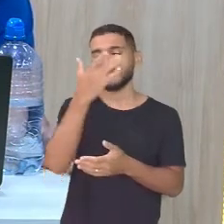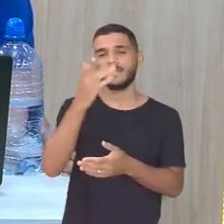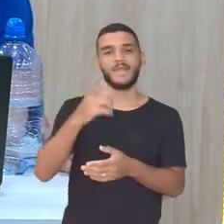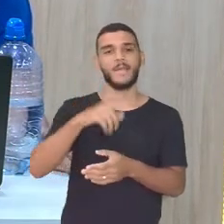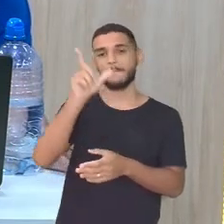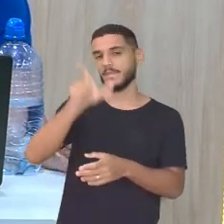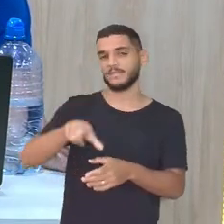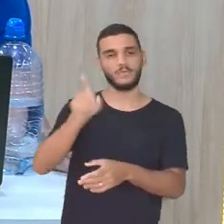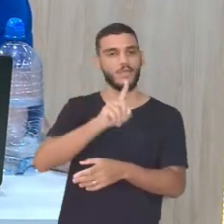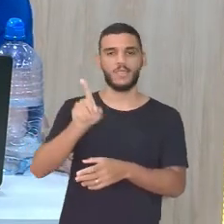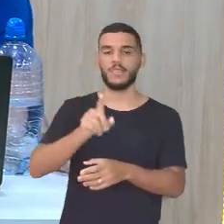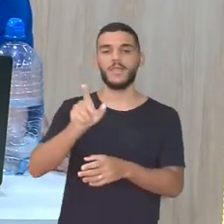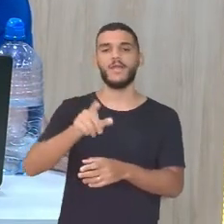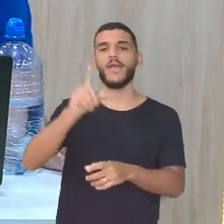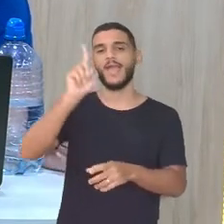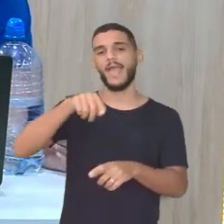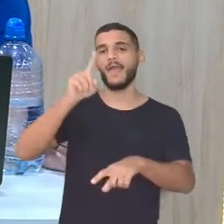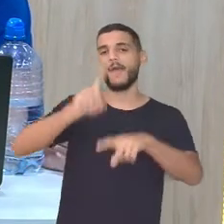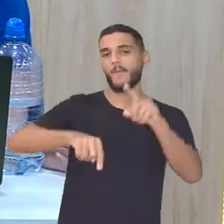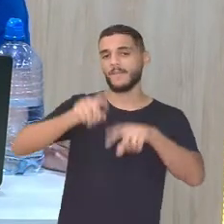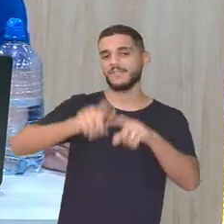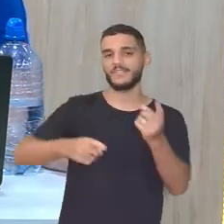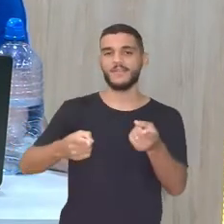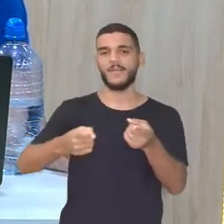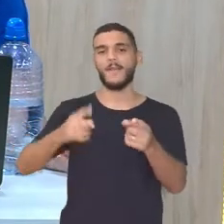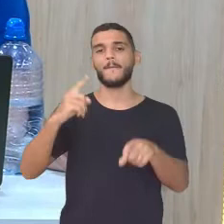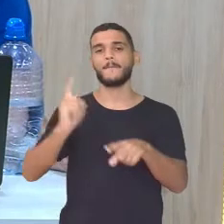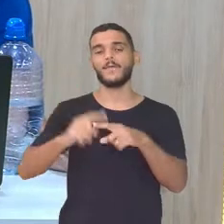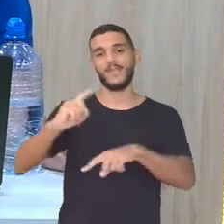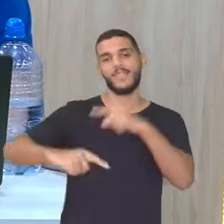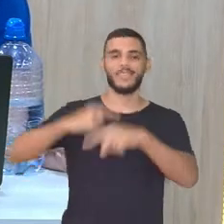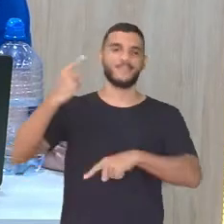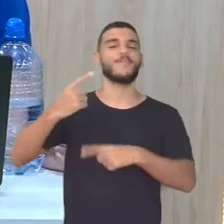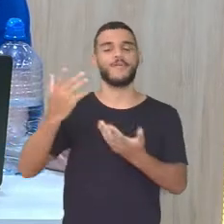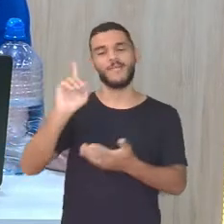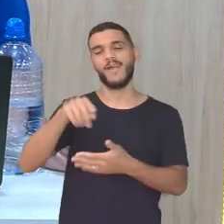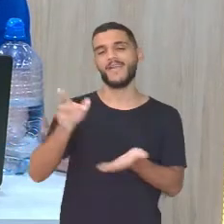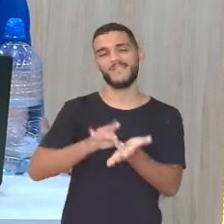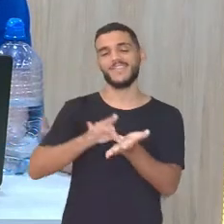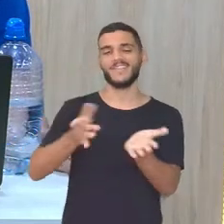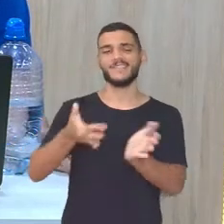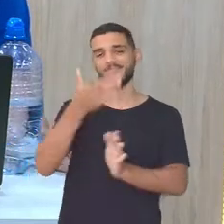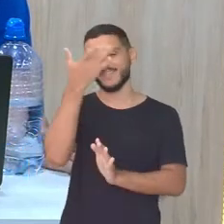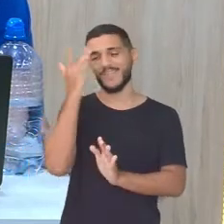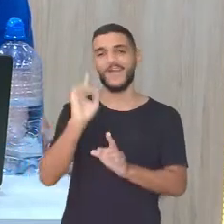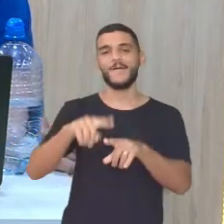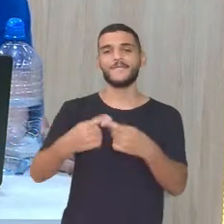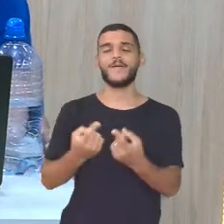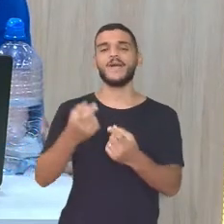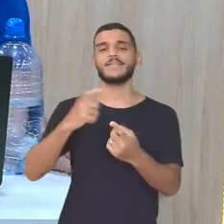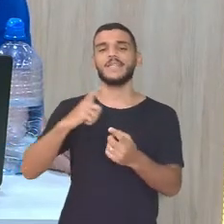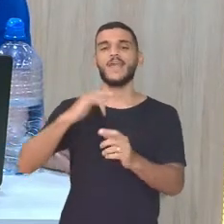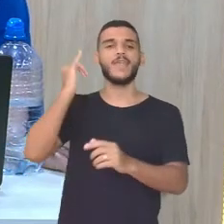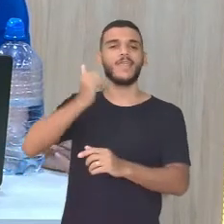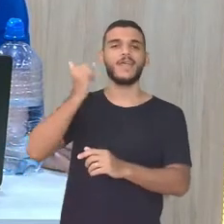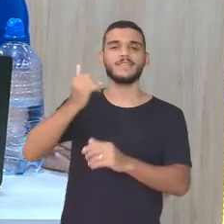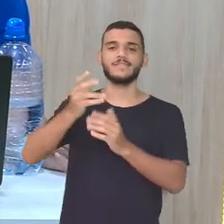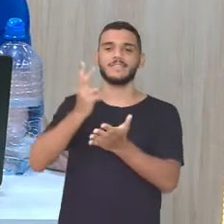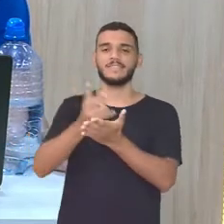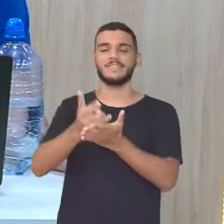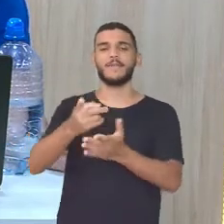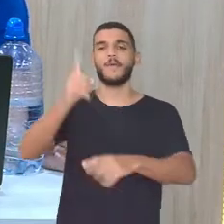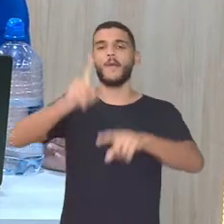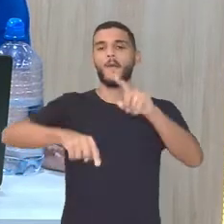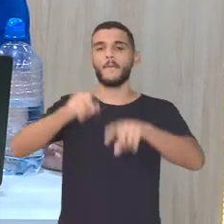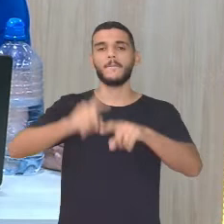pessoas, mas que ali, e na verdade são, né? Porque eles se transformam em pessoas no final da história. Mas eles passam a narrativa todinha sendo objetos. E